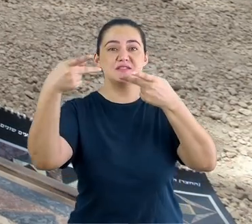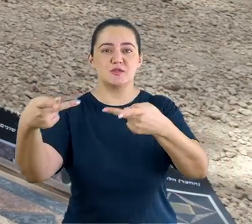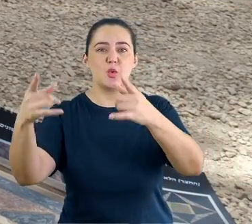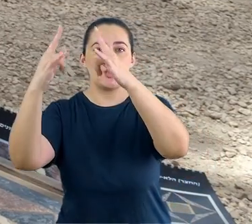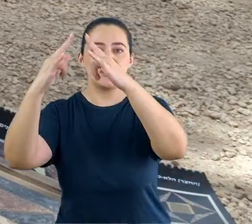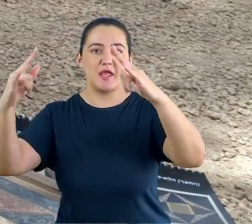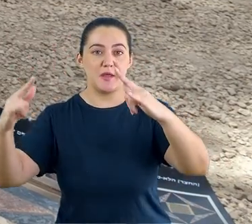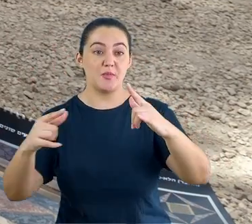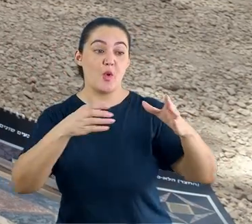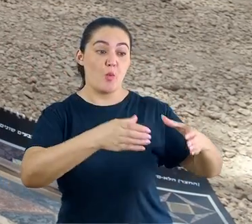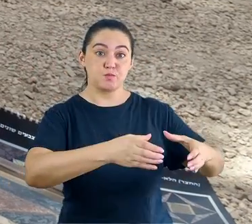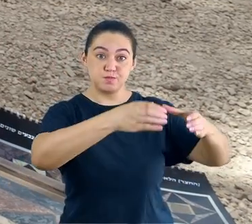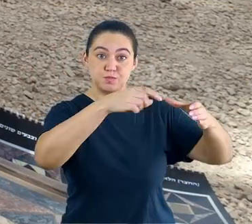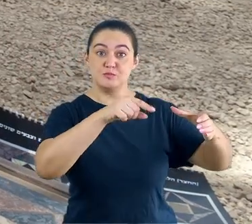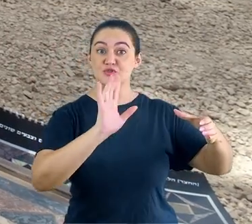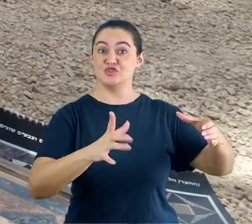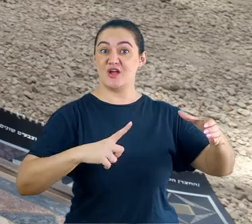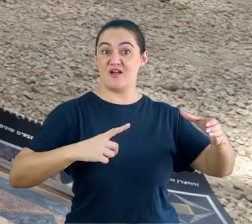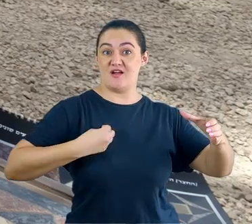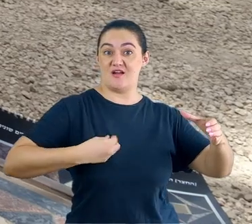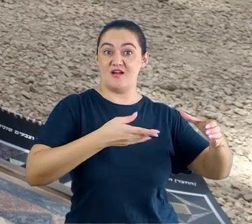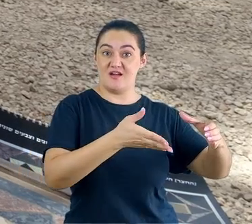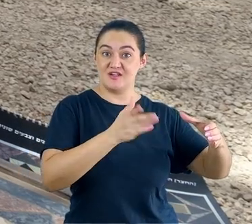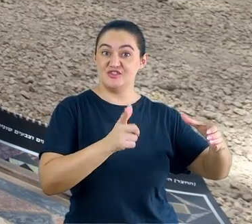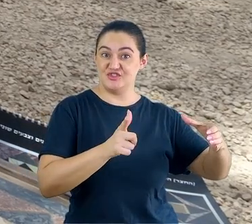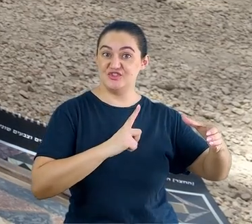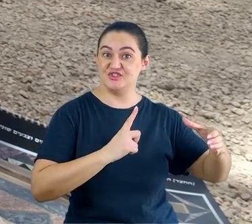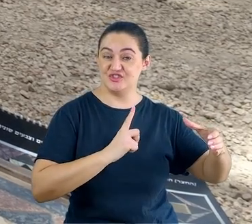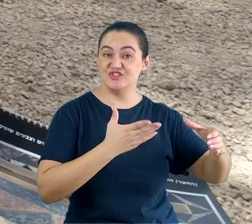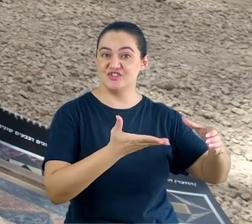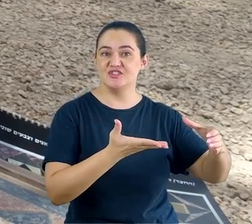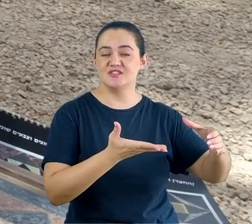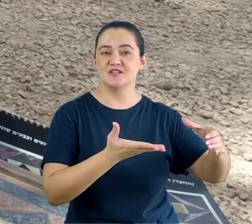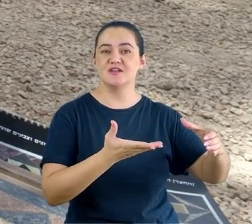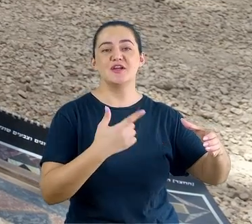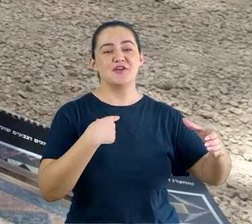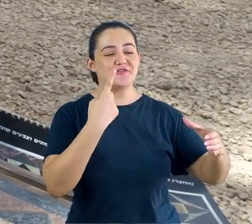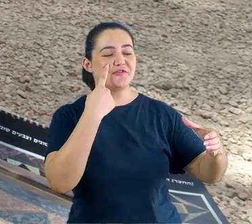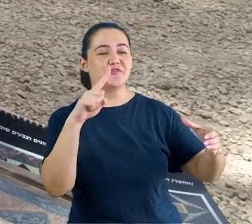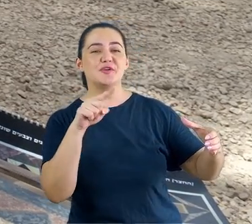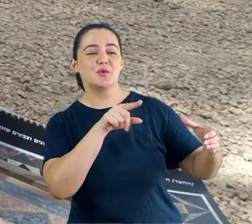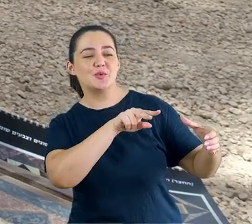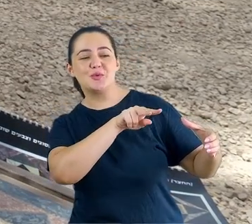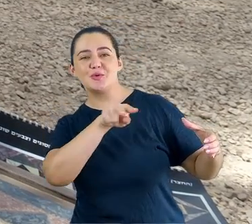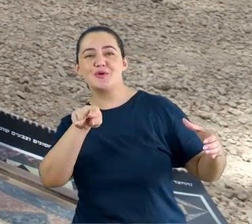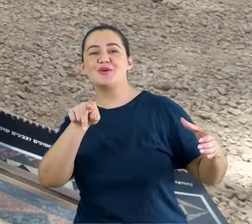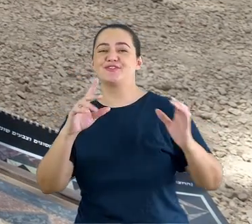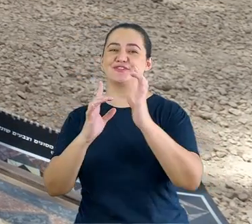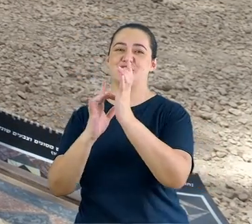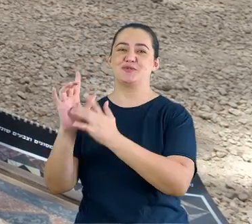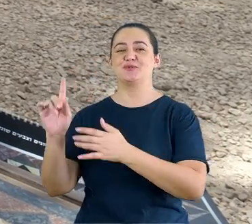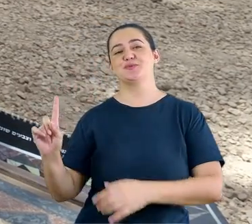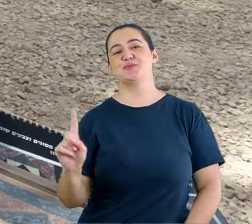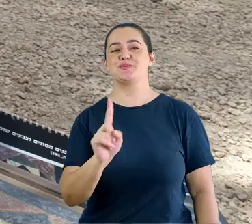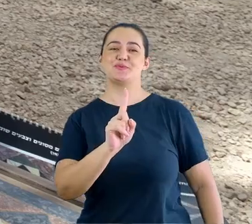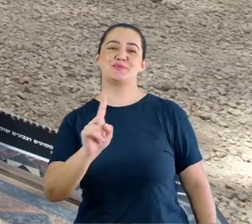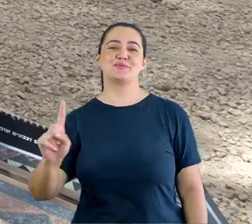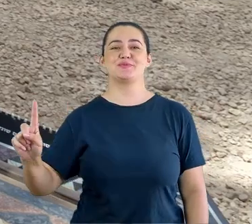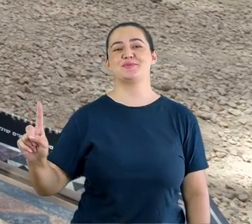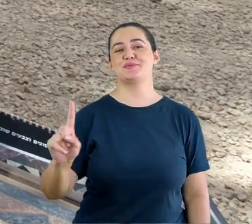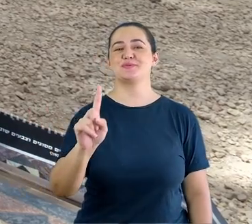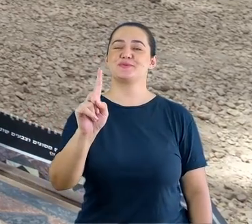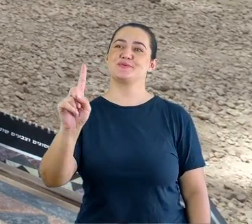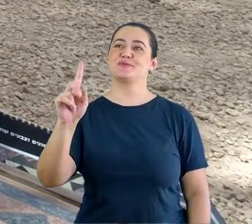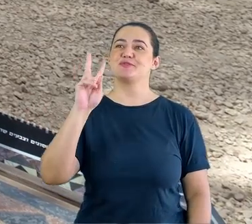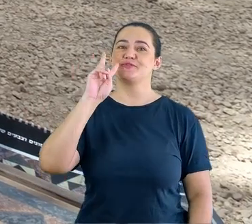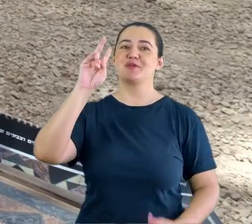Jerusalém, essas colunas estavam lá. Elas com certeza viram o Filho de Deus passando ali pelo pórtico, olhando